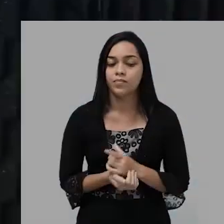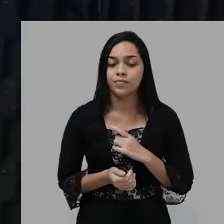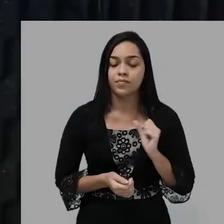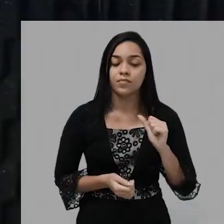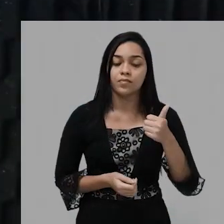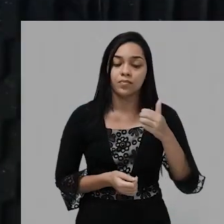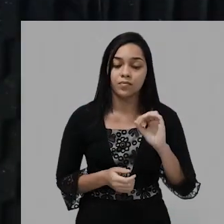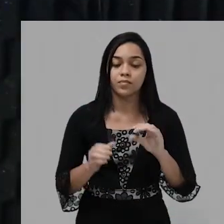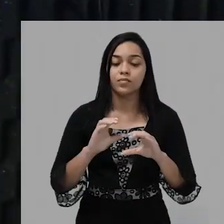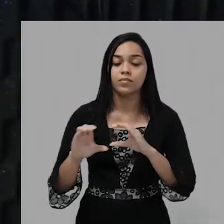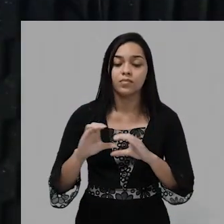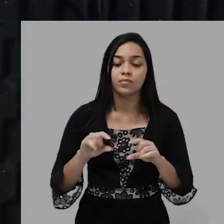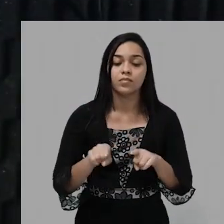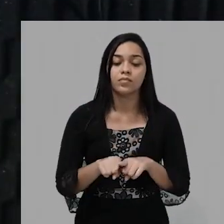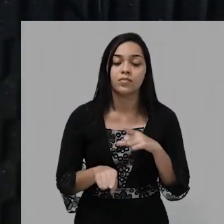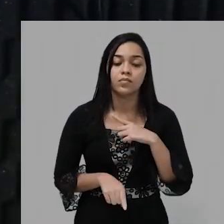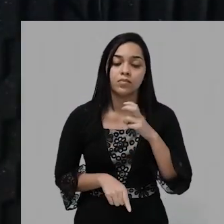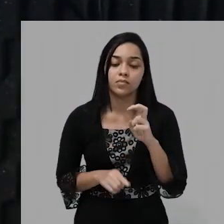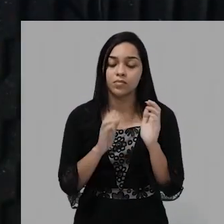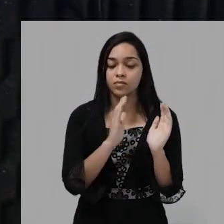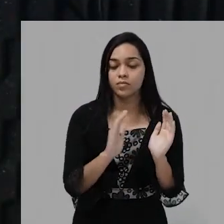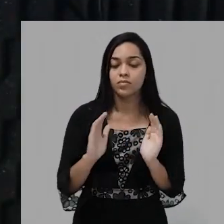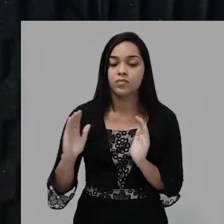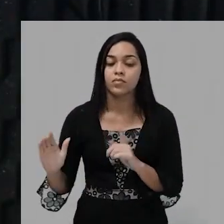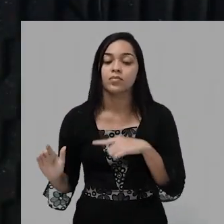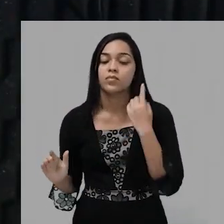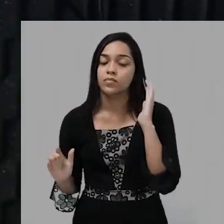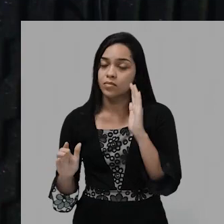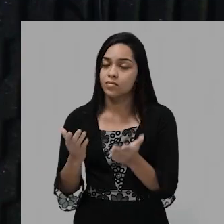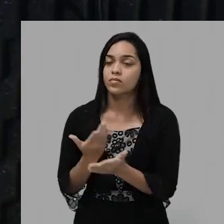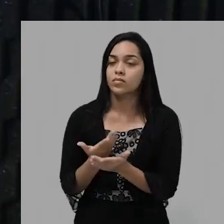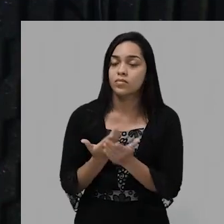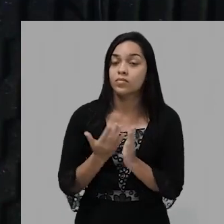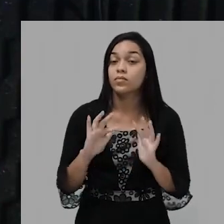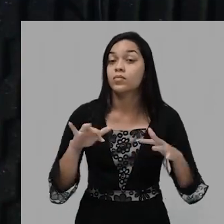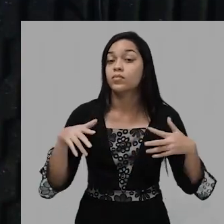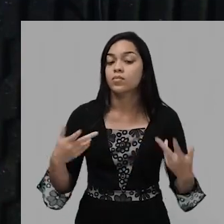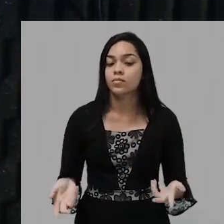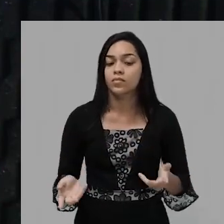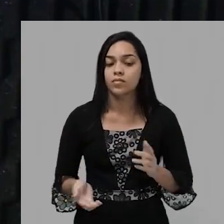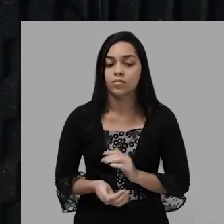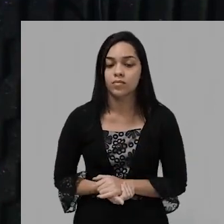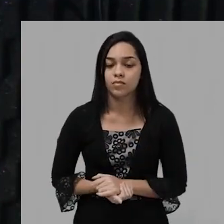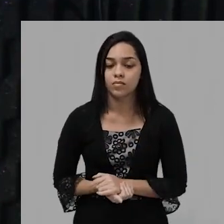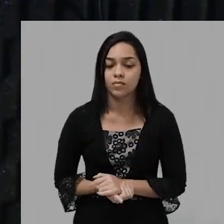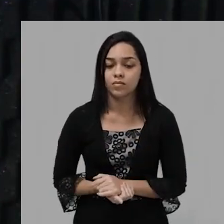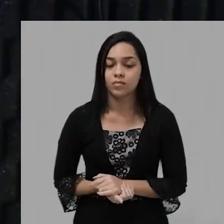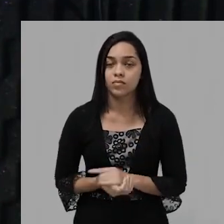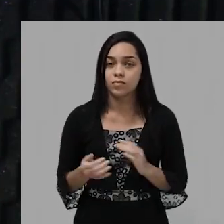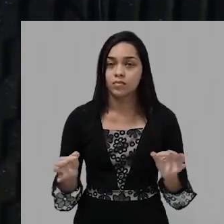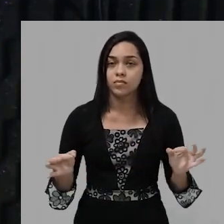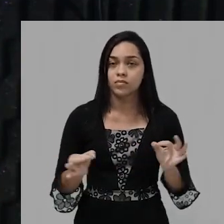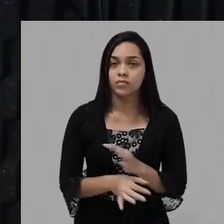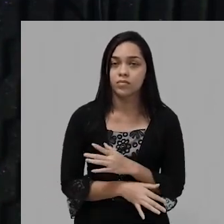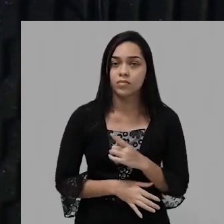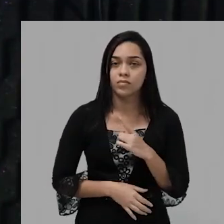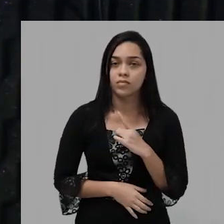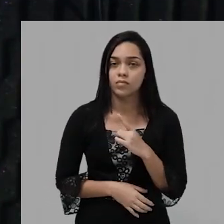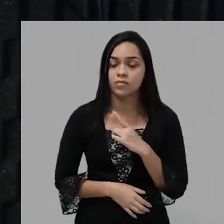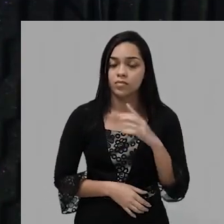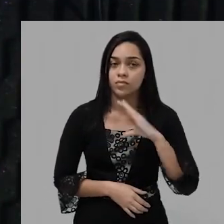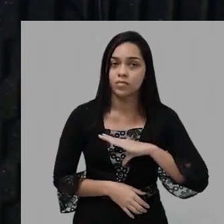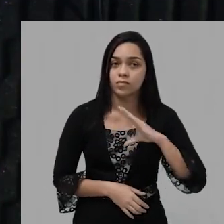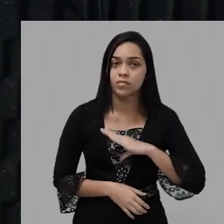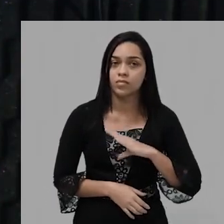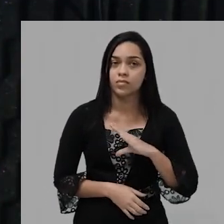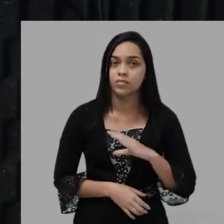de 10 cantos e tem 5 partes, que a gente viu já quais são essas partes, né? E para finalizar, no nosso português